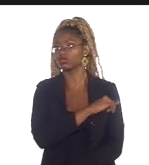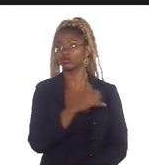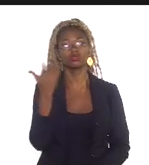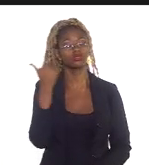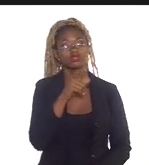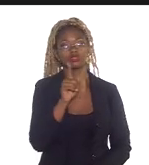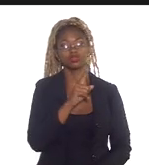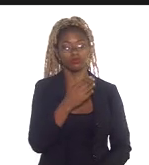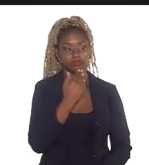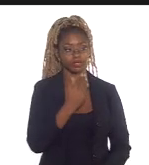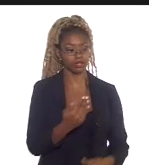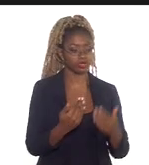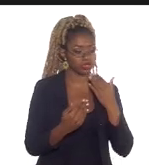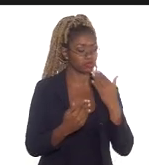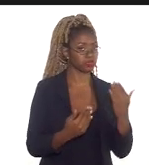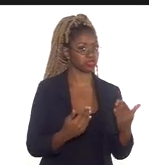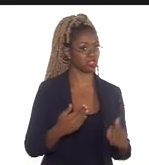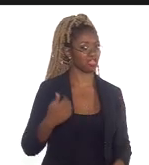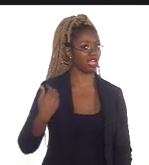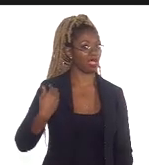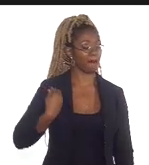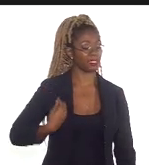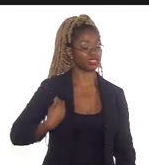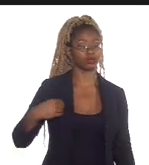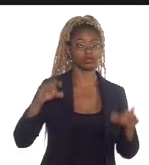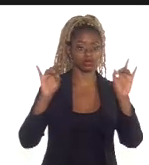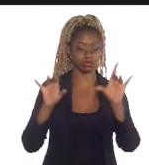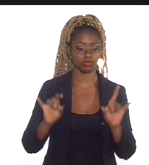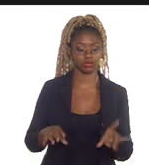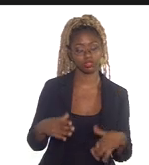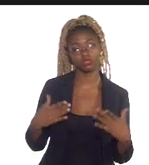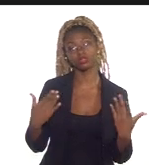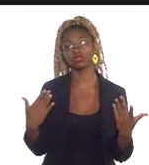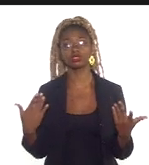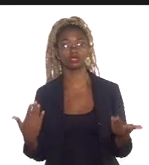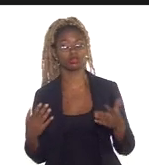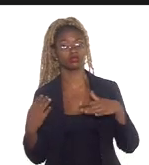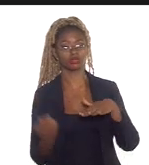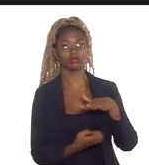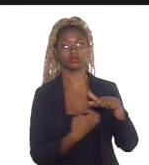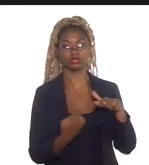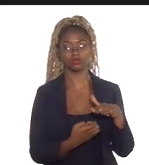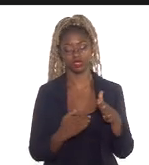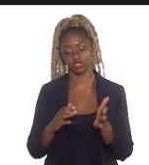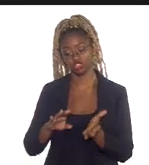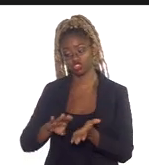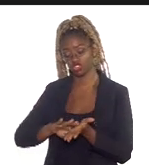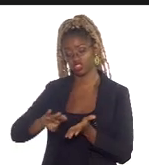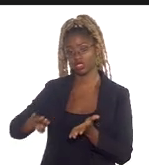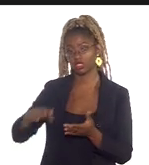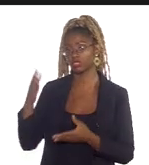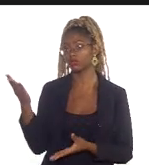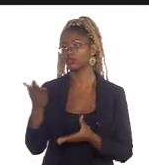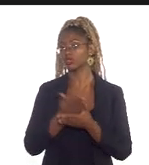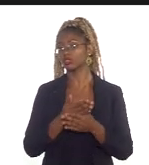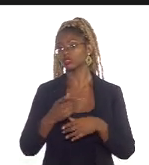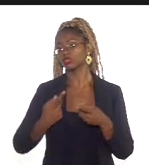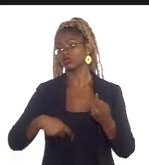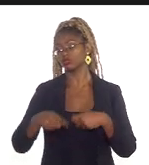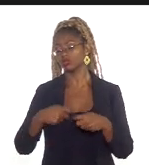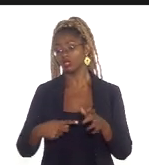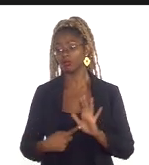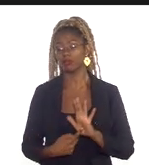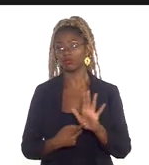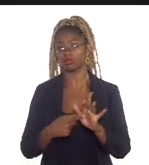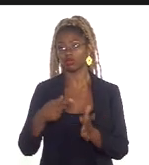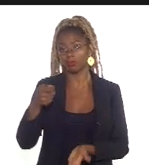fazer cobrança de participação especial. Então, a ANP vai instruir esse processo administrativo e coloca como obrigação para